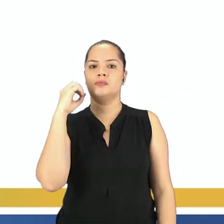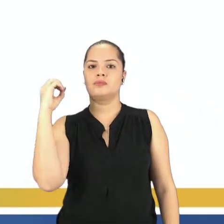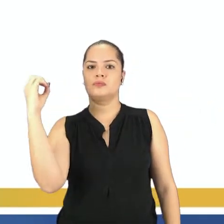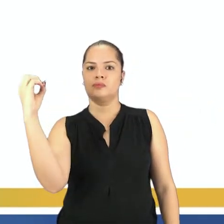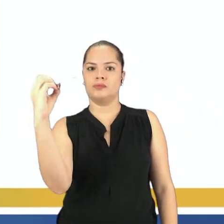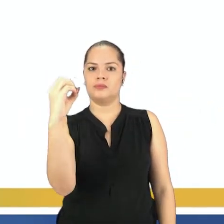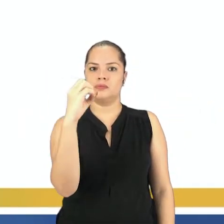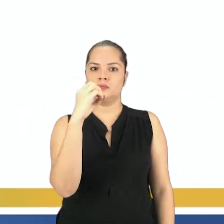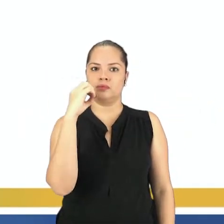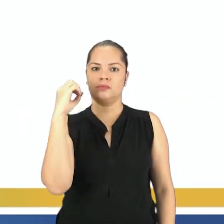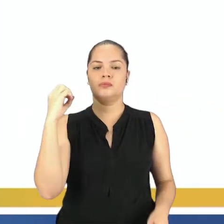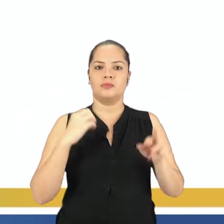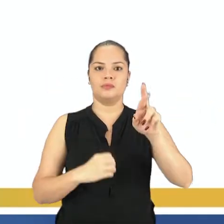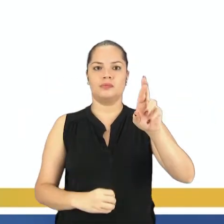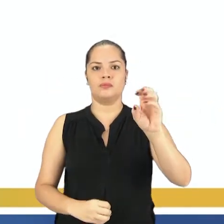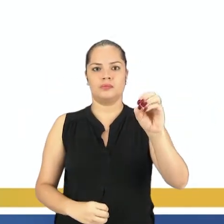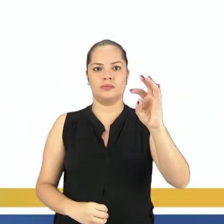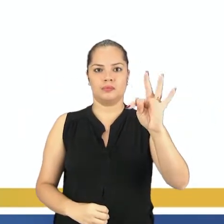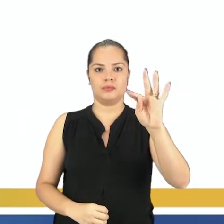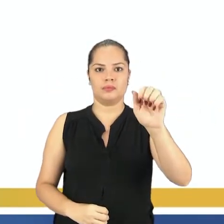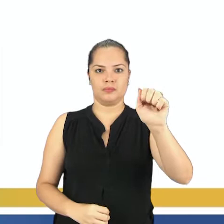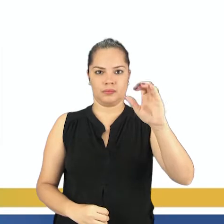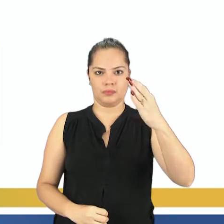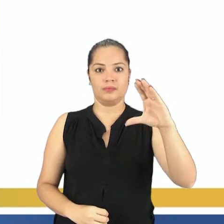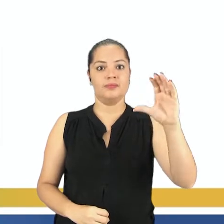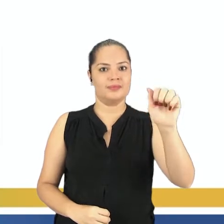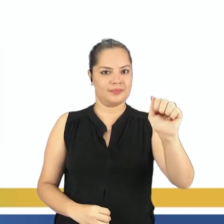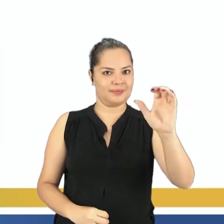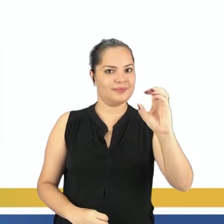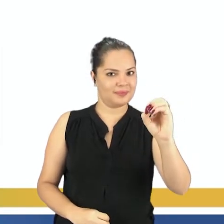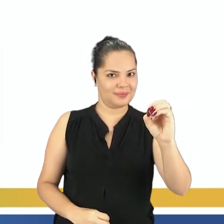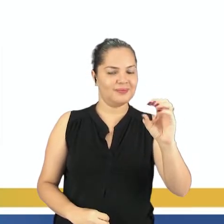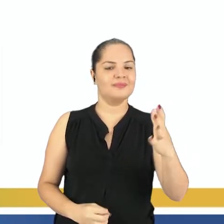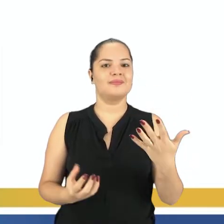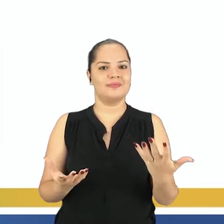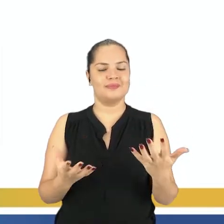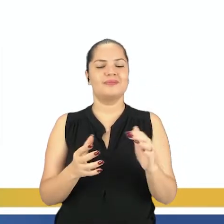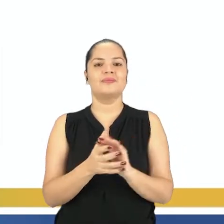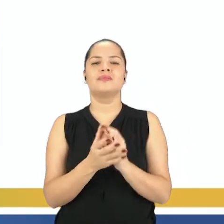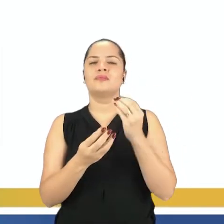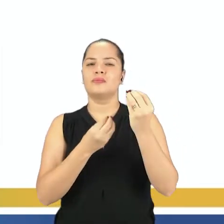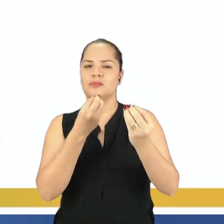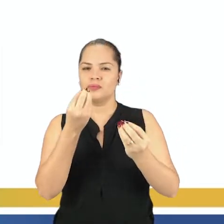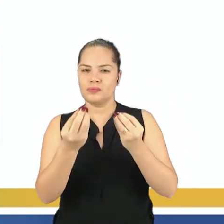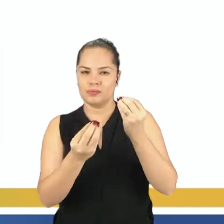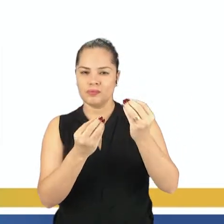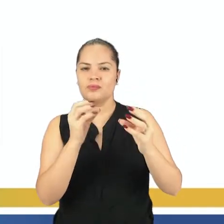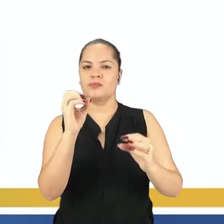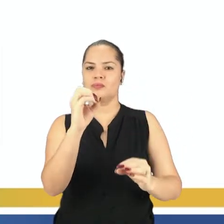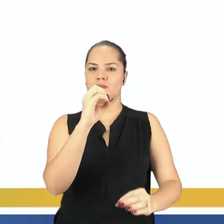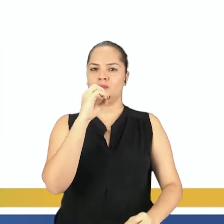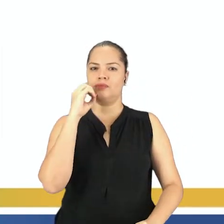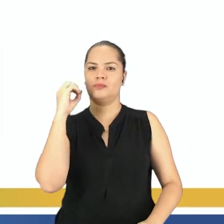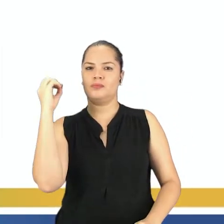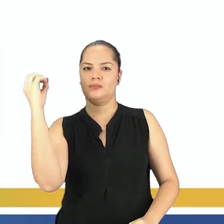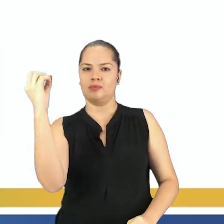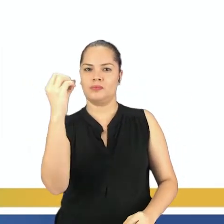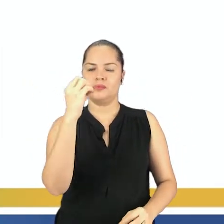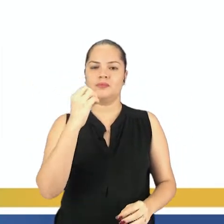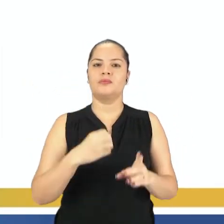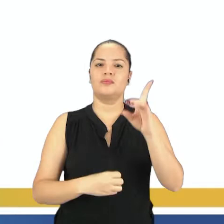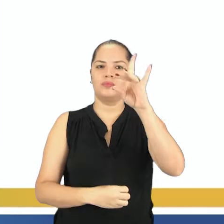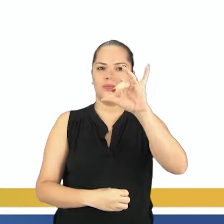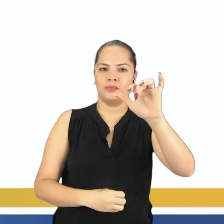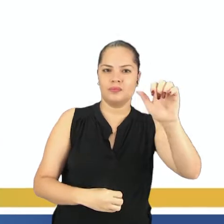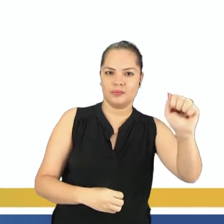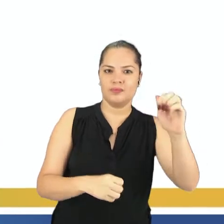em torno do seu próprio eixo, tá? Então, esse movimento é o que vai ocasionar a sucessão dos dias e